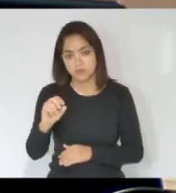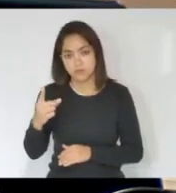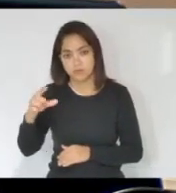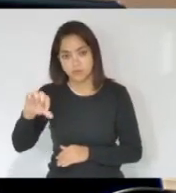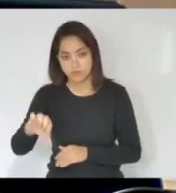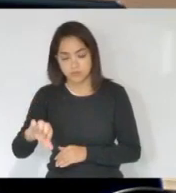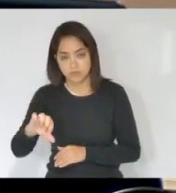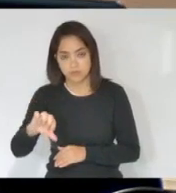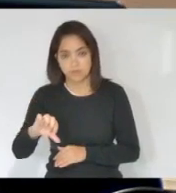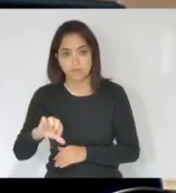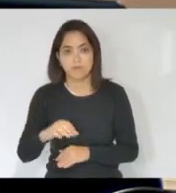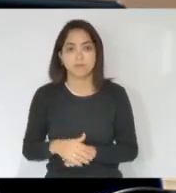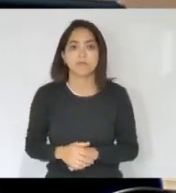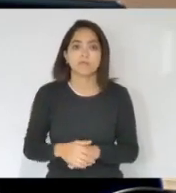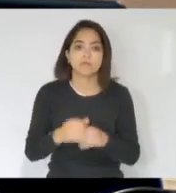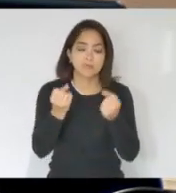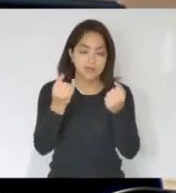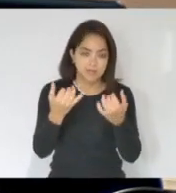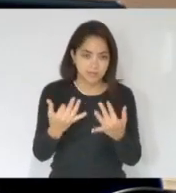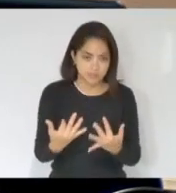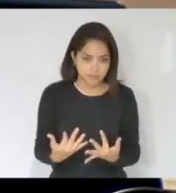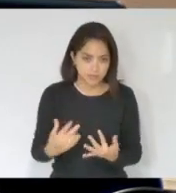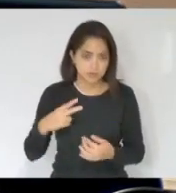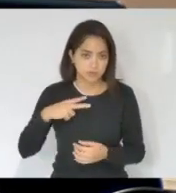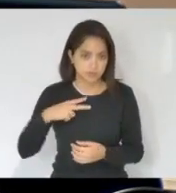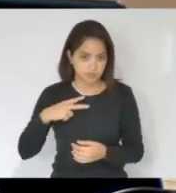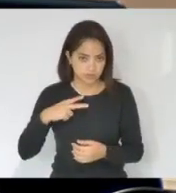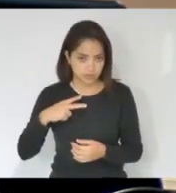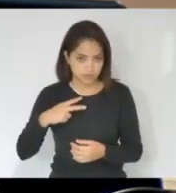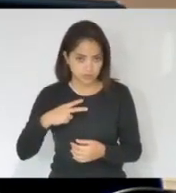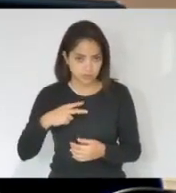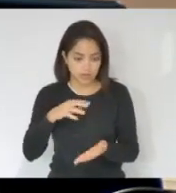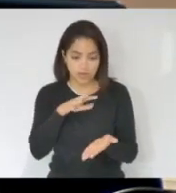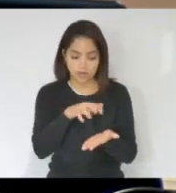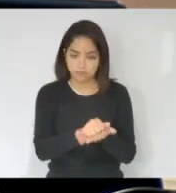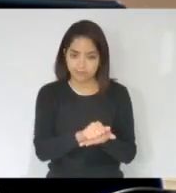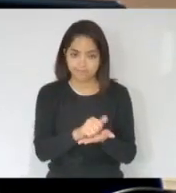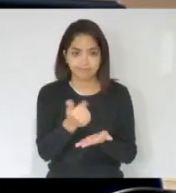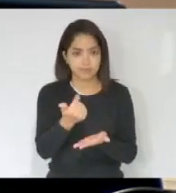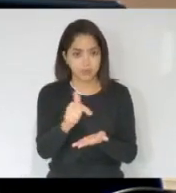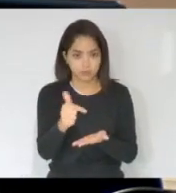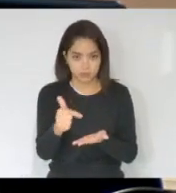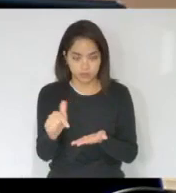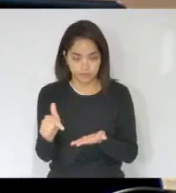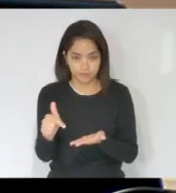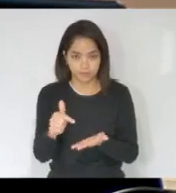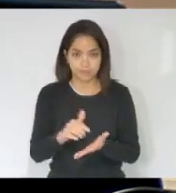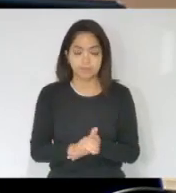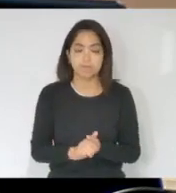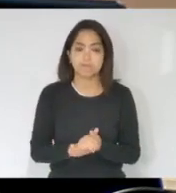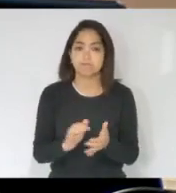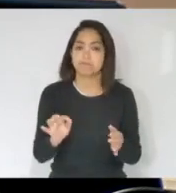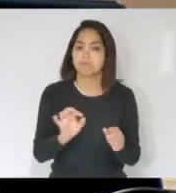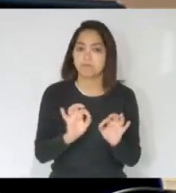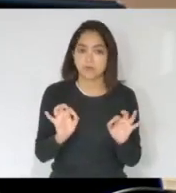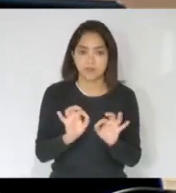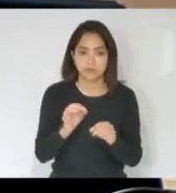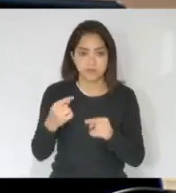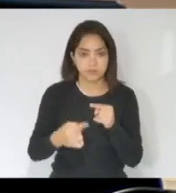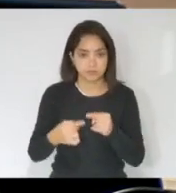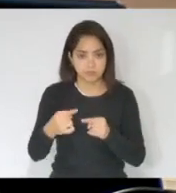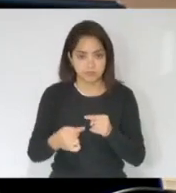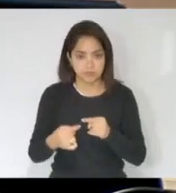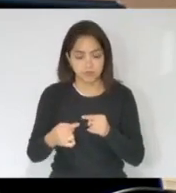965/2019. Explicações pessoais. Não houve oradores inscritos. Nada mais havendo, o senhor